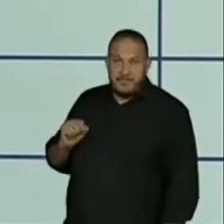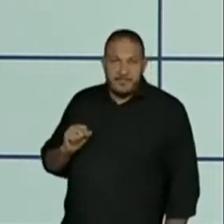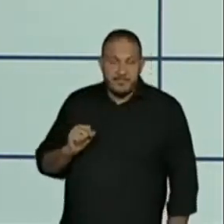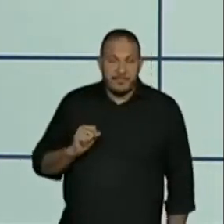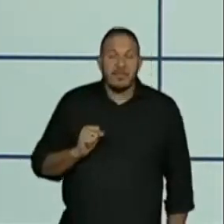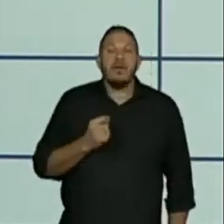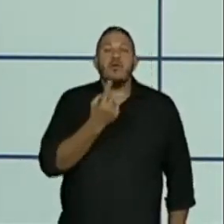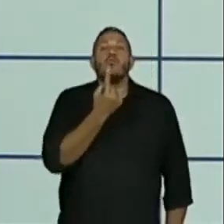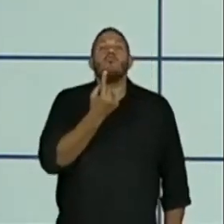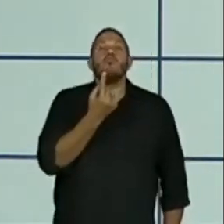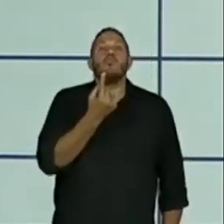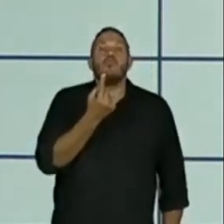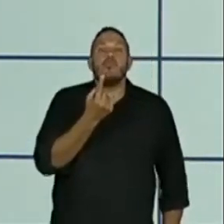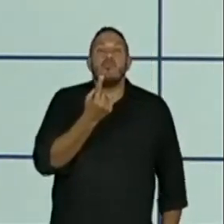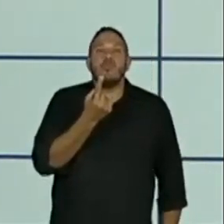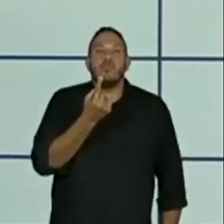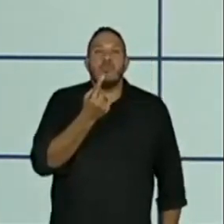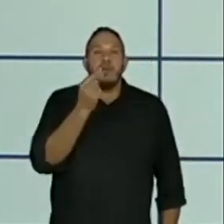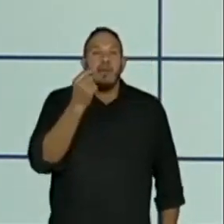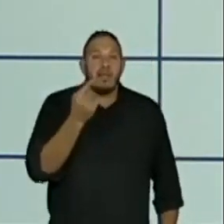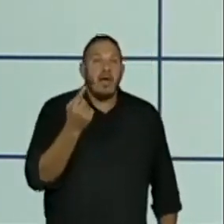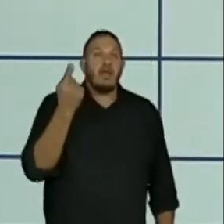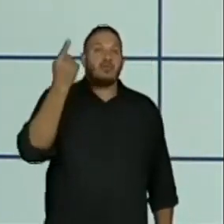E vou colocar o meu 1 real para o lado